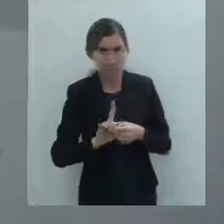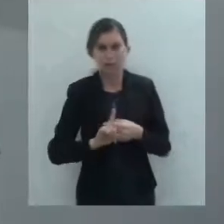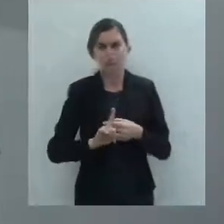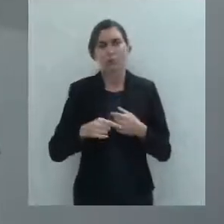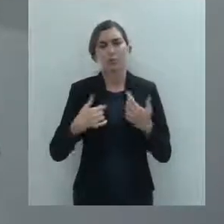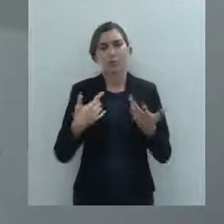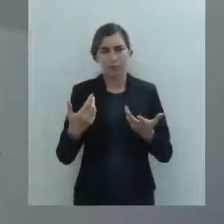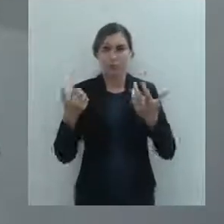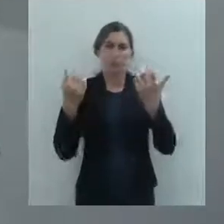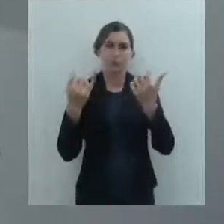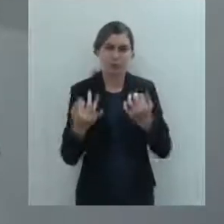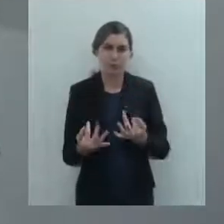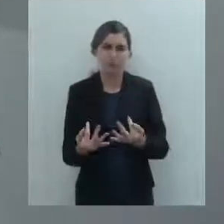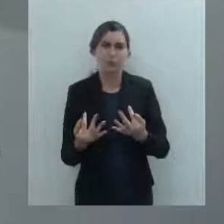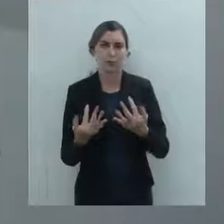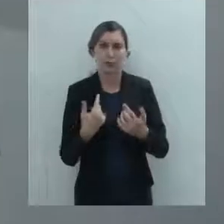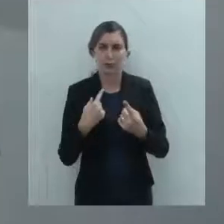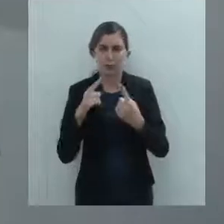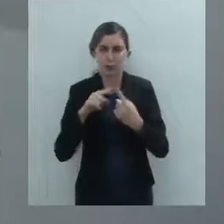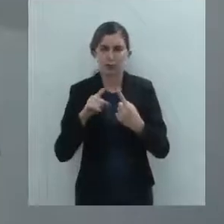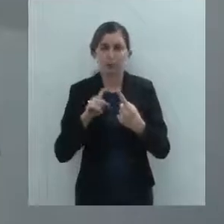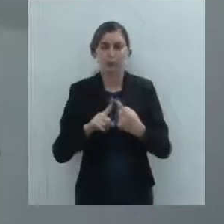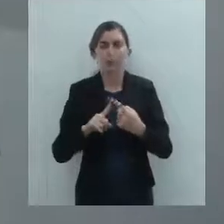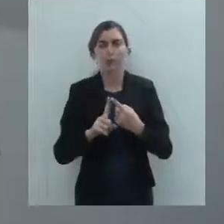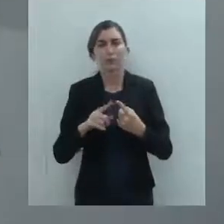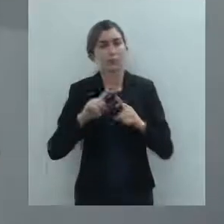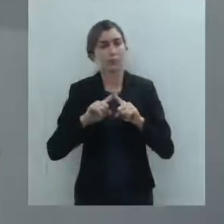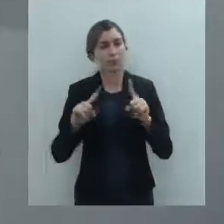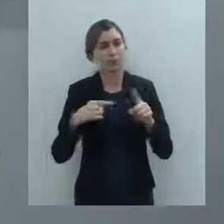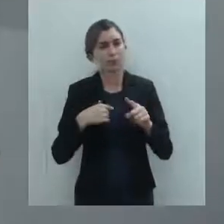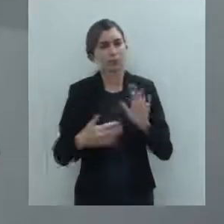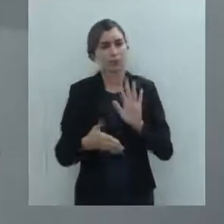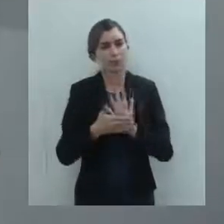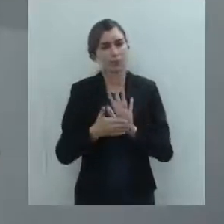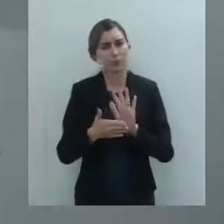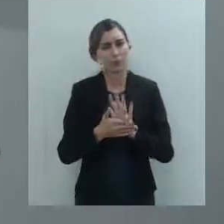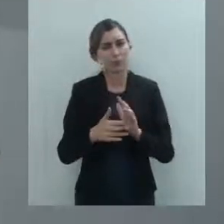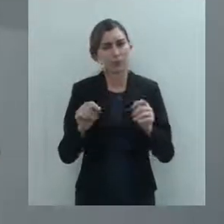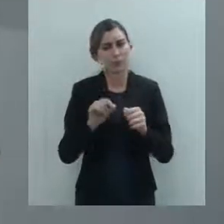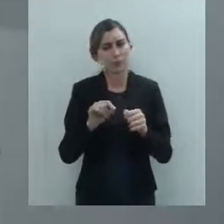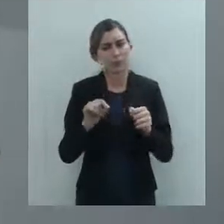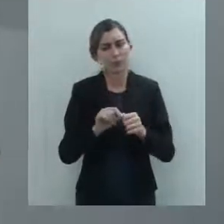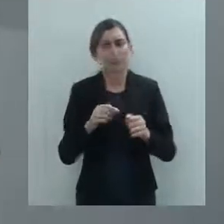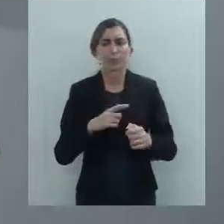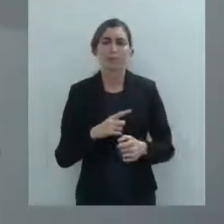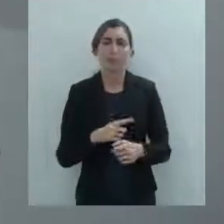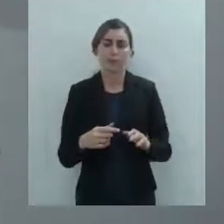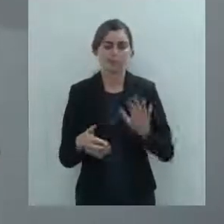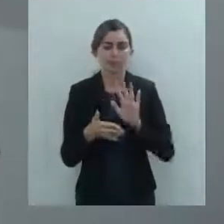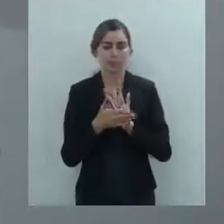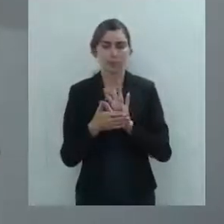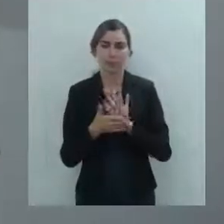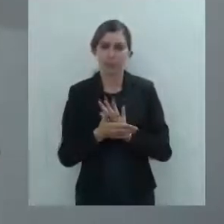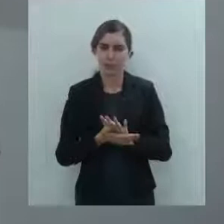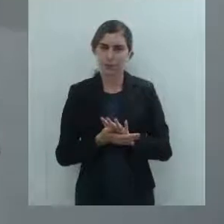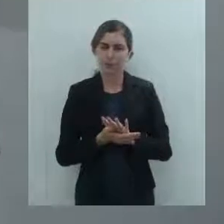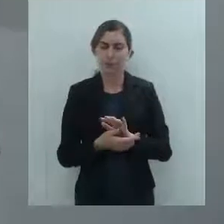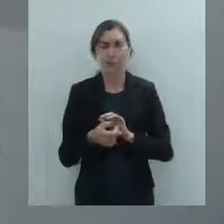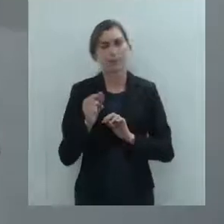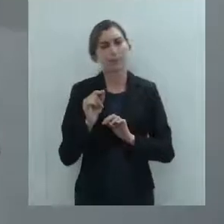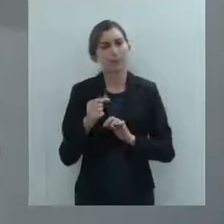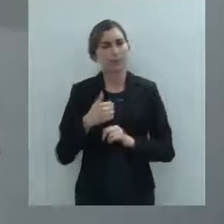vamos tratar de uma dela mas eu tenho uma proposta para fazer a proposta é o seguinte